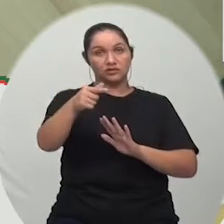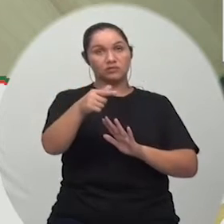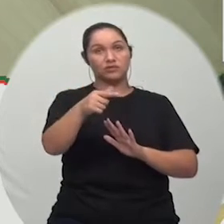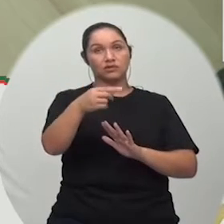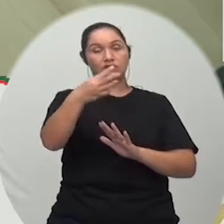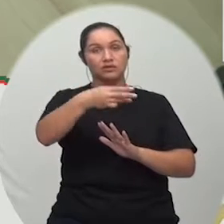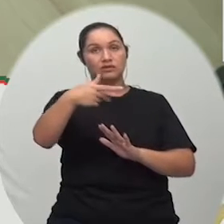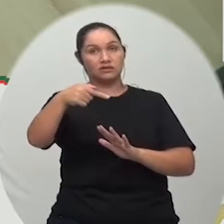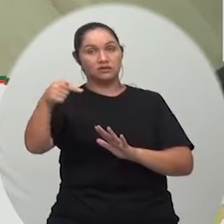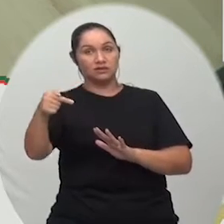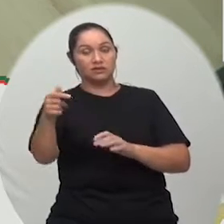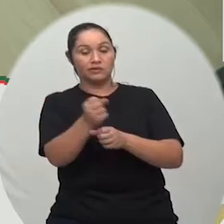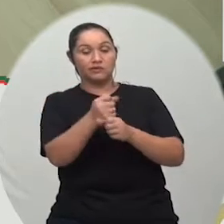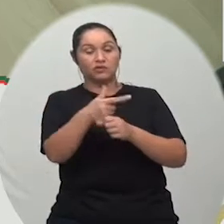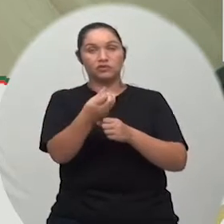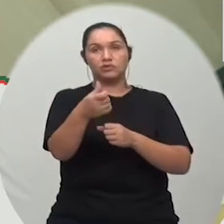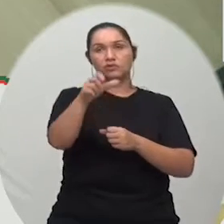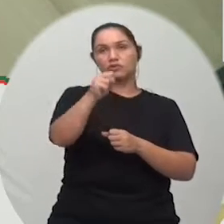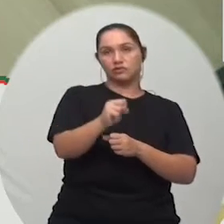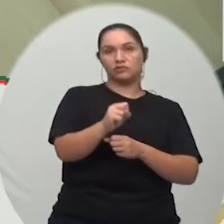3 de dezembro de 2018.